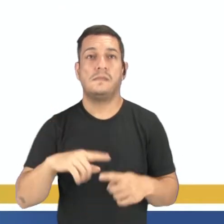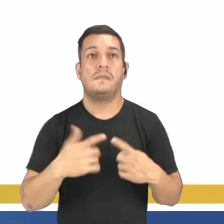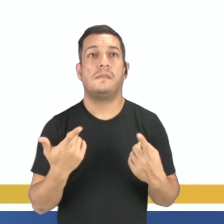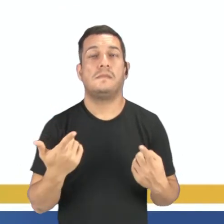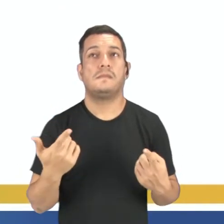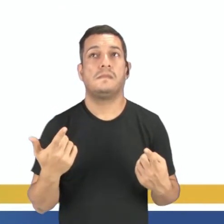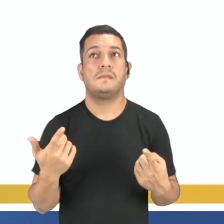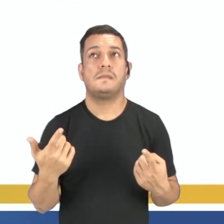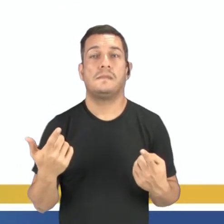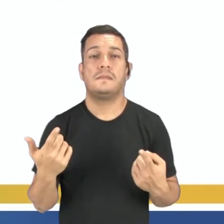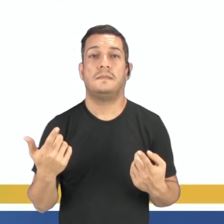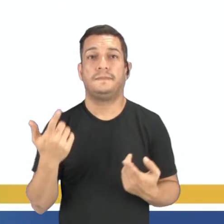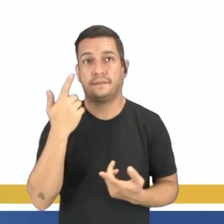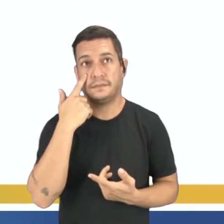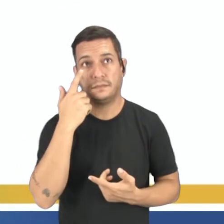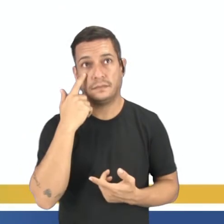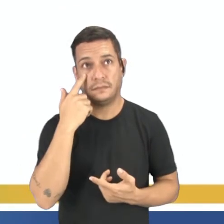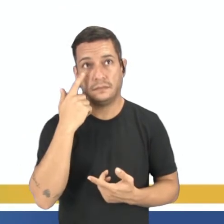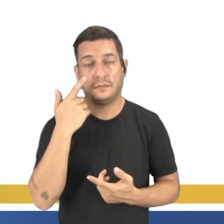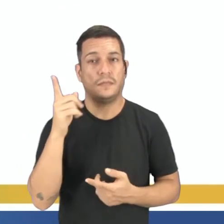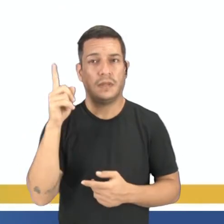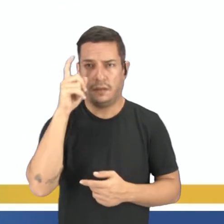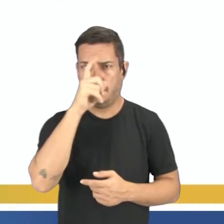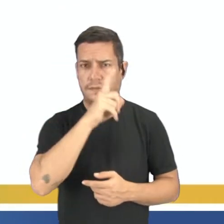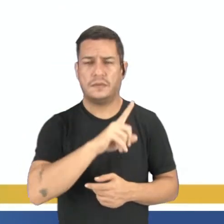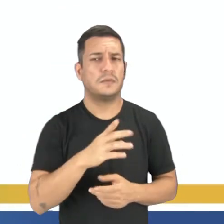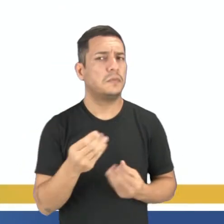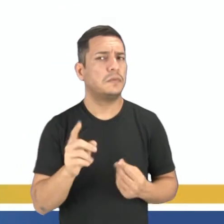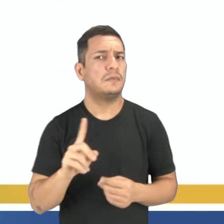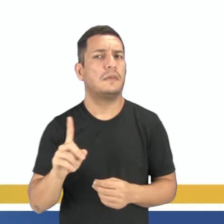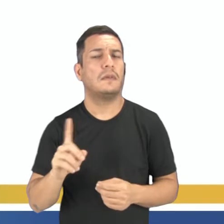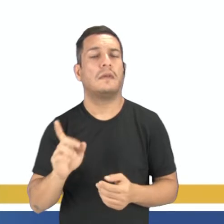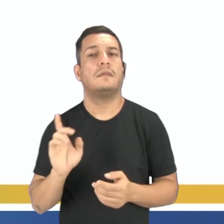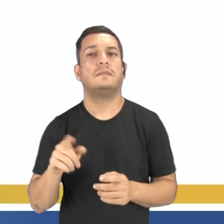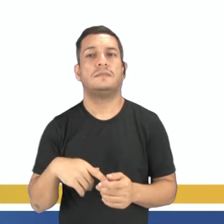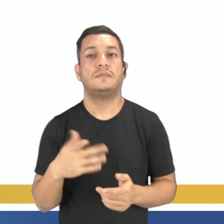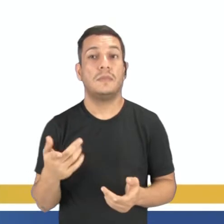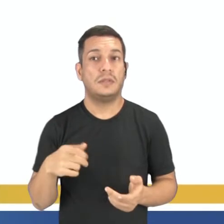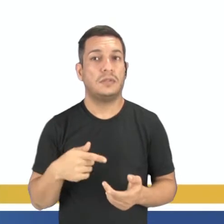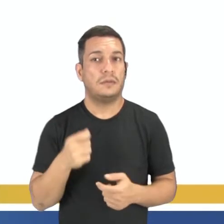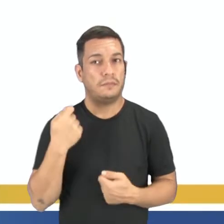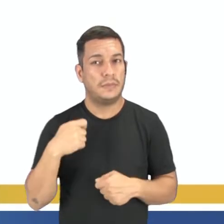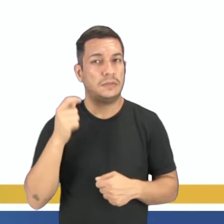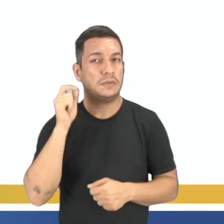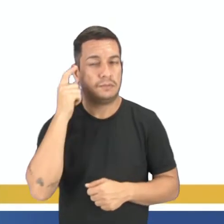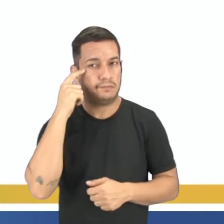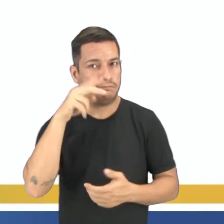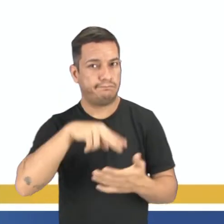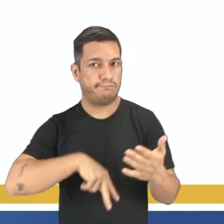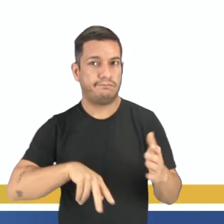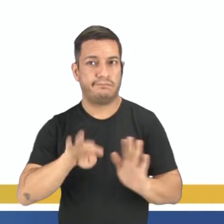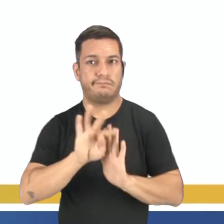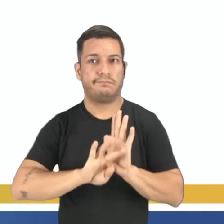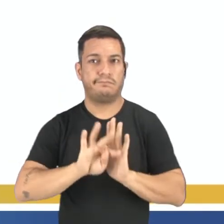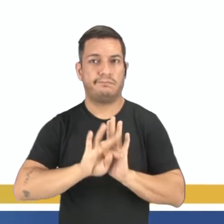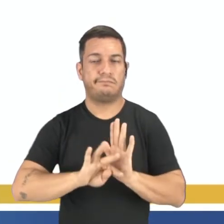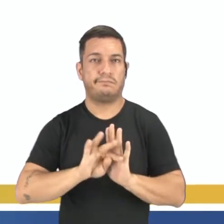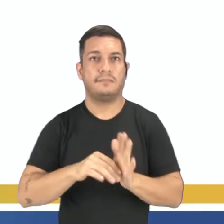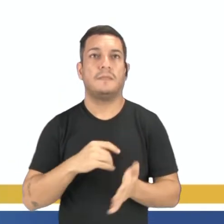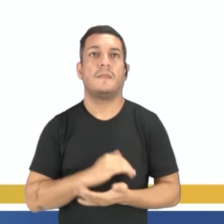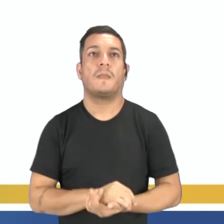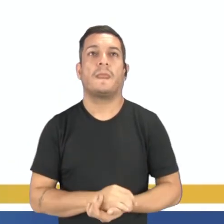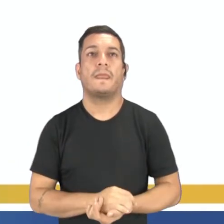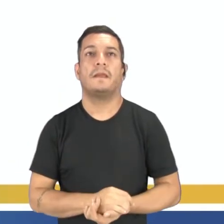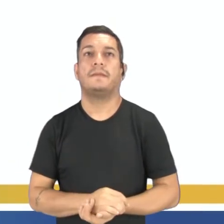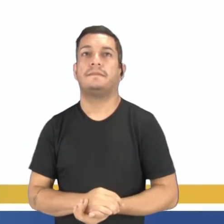não... Ó, não está tão complexo assim, mas já te exige um... Vamos ler o texto, que a gente tem tempo.